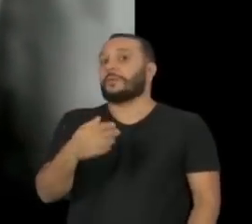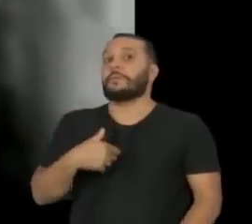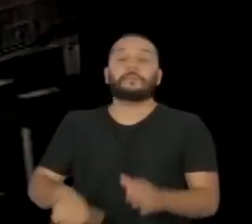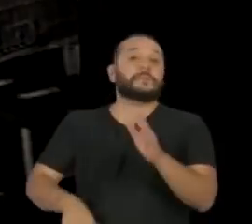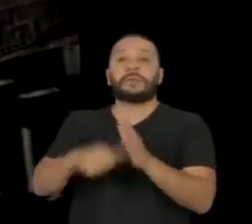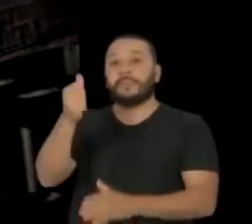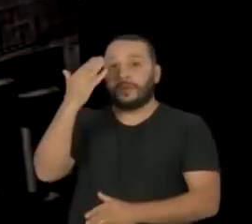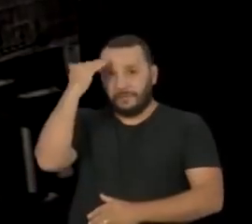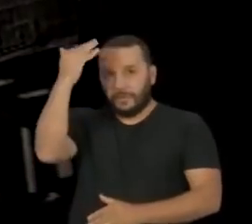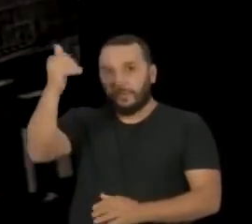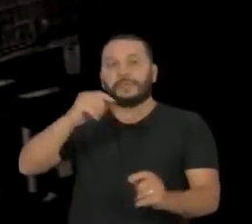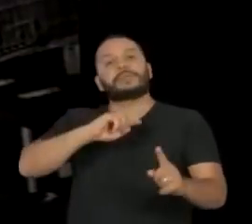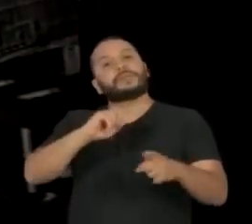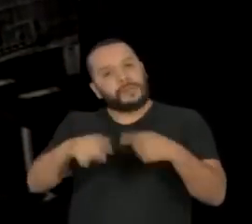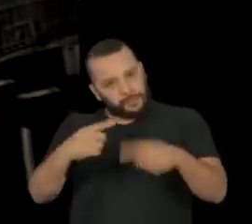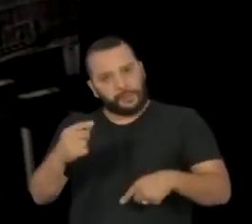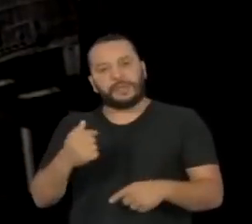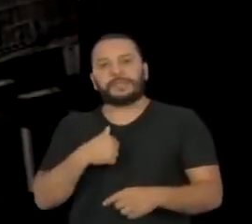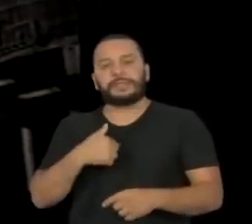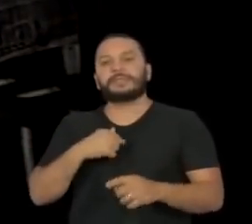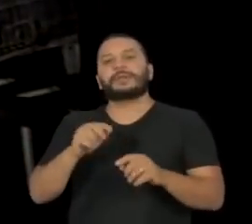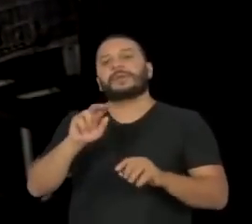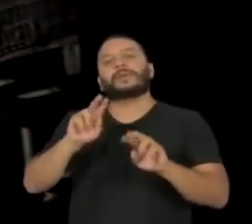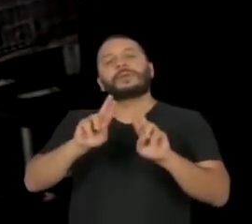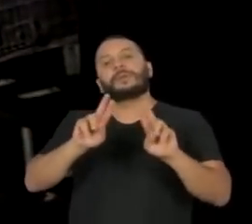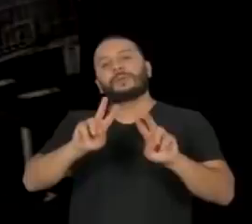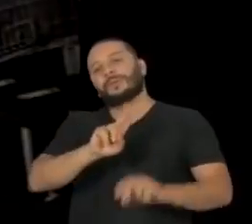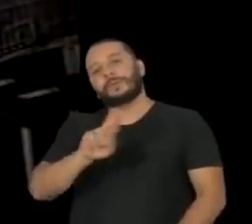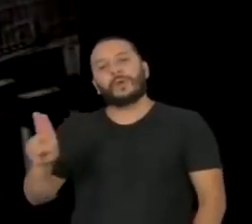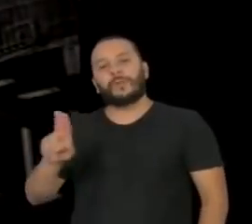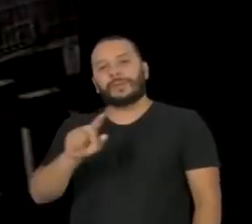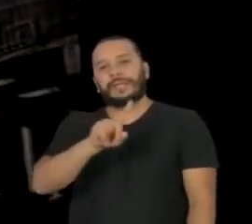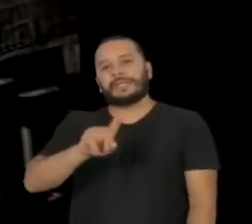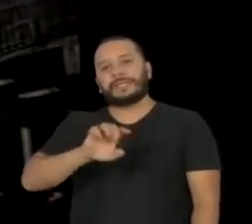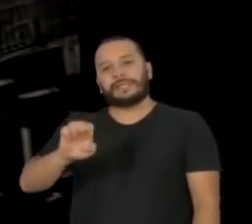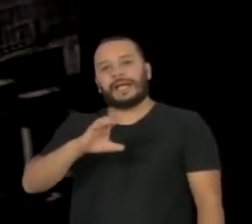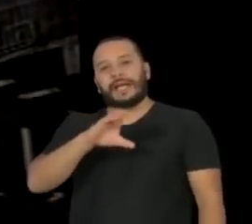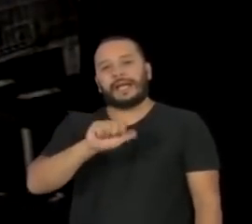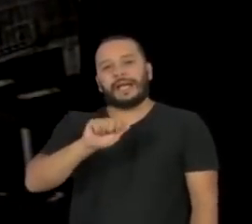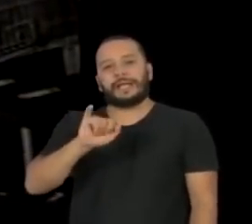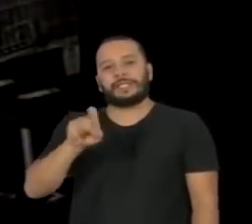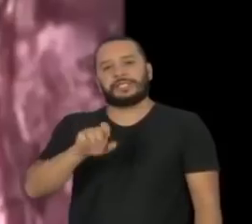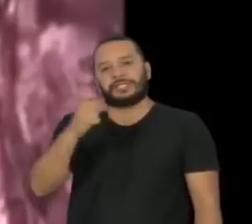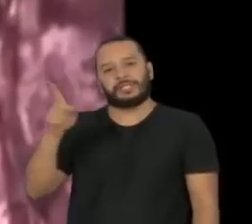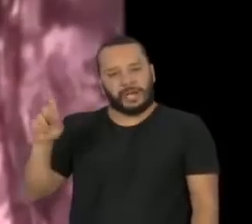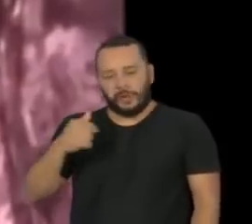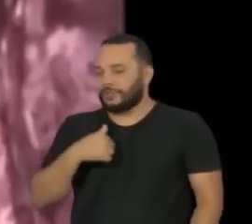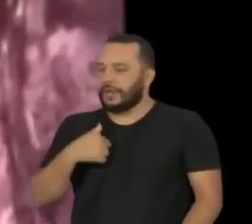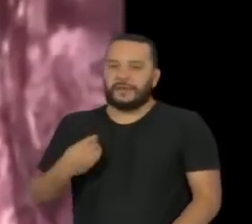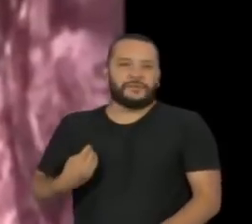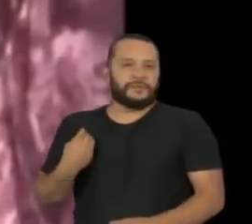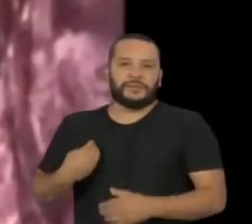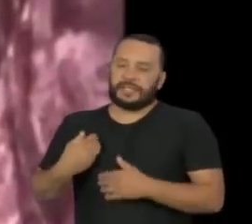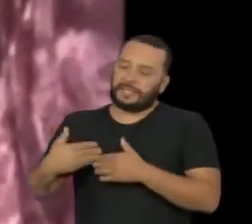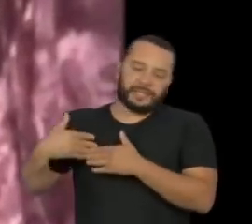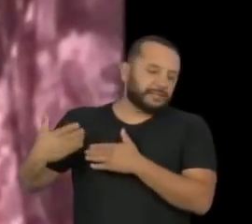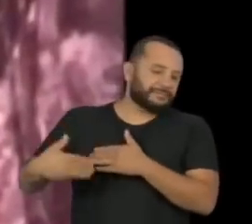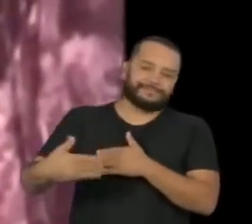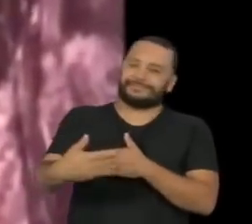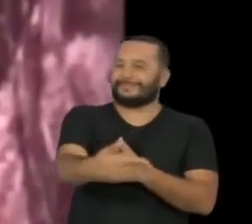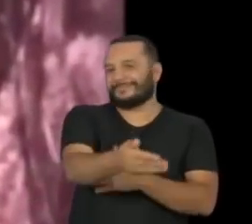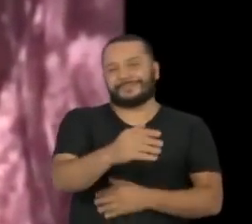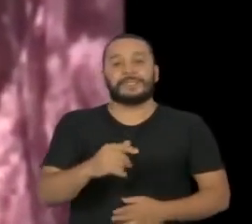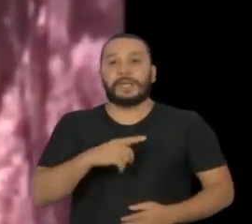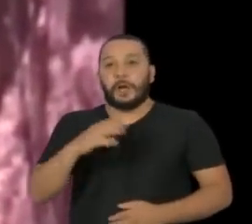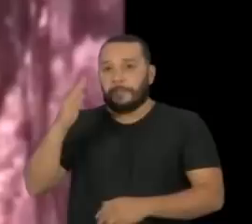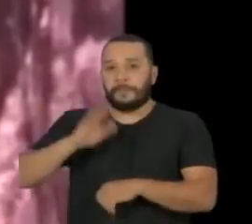sucesso. Dali em diante, o apelido Zé do Caixão o acompanharia pelo resto da vida. Seu personagem mais famoso